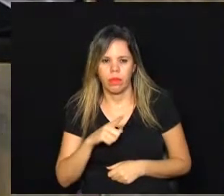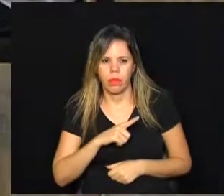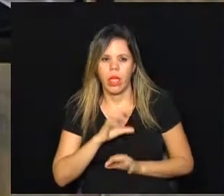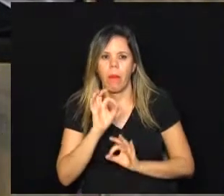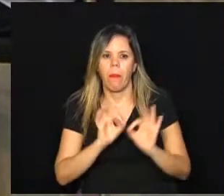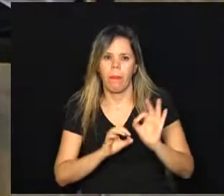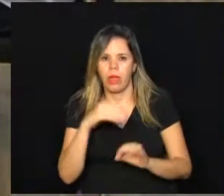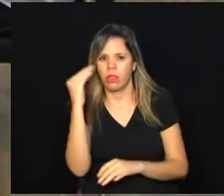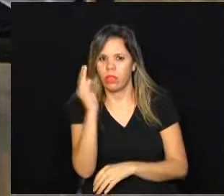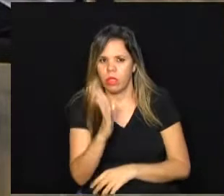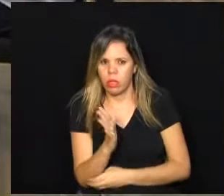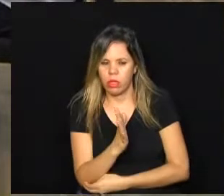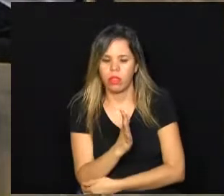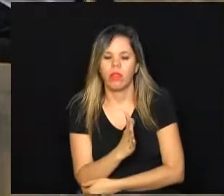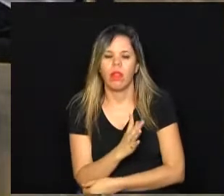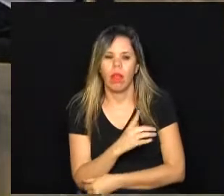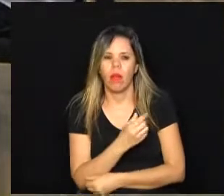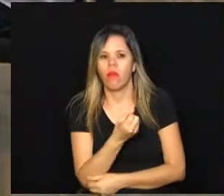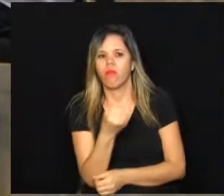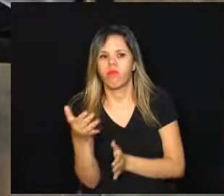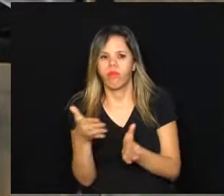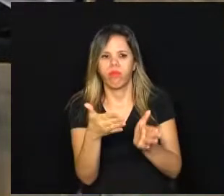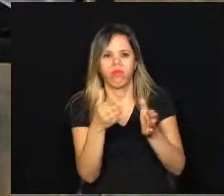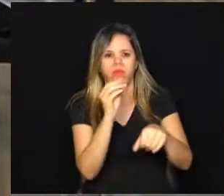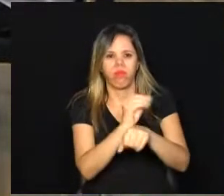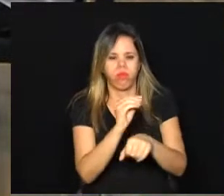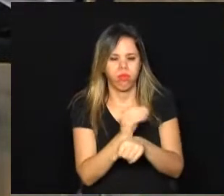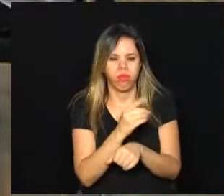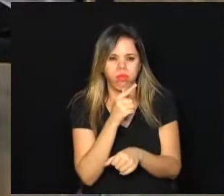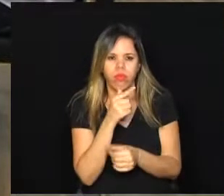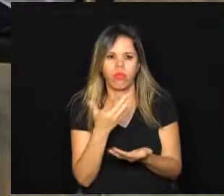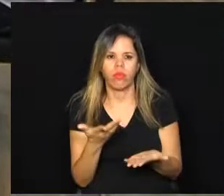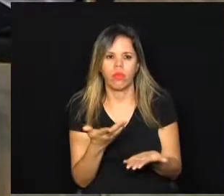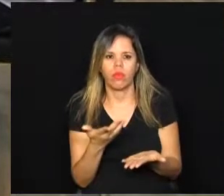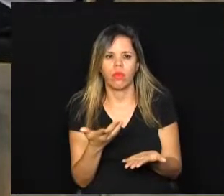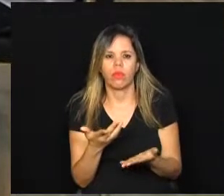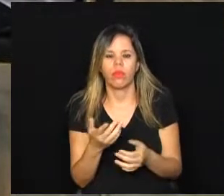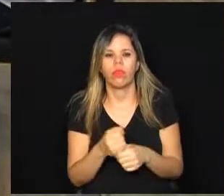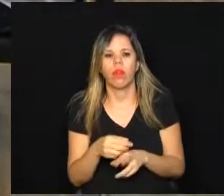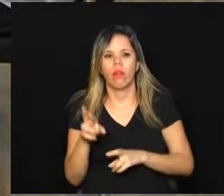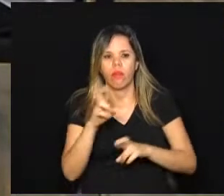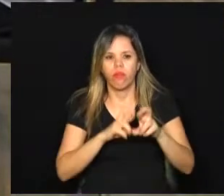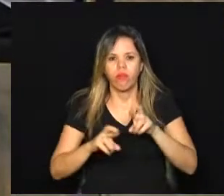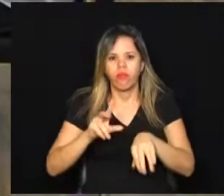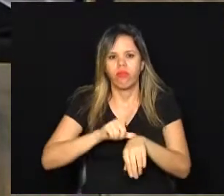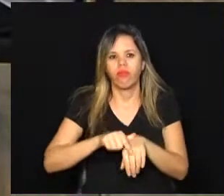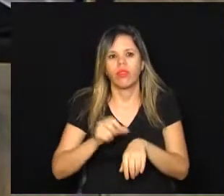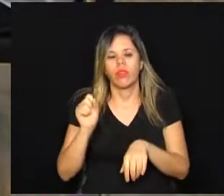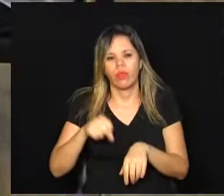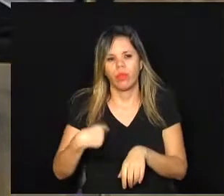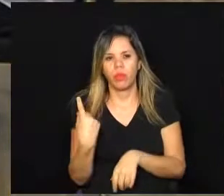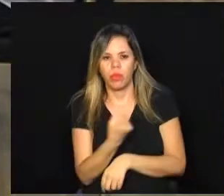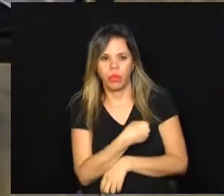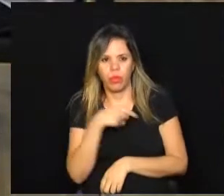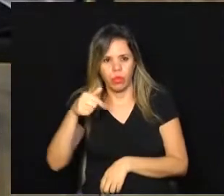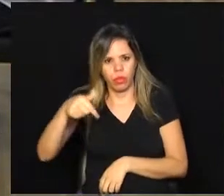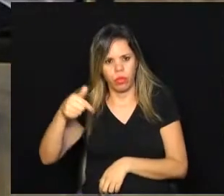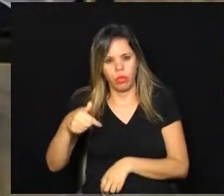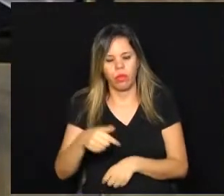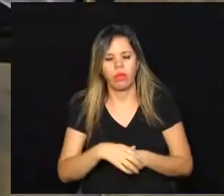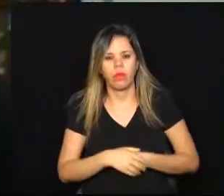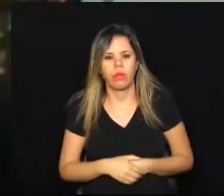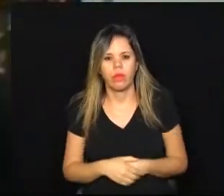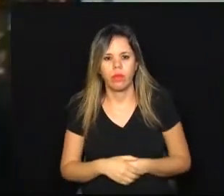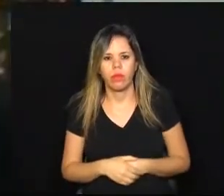Nacional dos Recursos Hídricos. A sua revisão atrasou um pouco, mas para nós aqui,